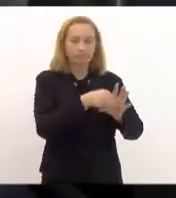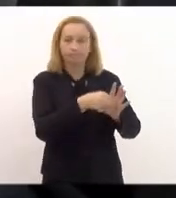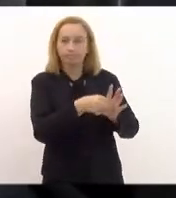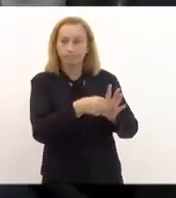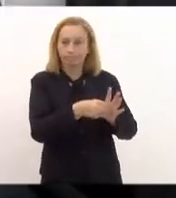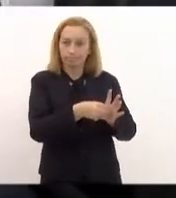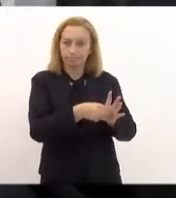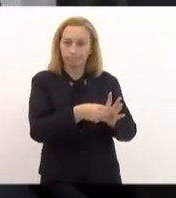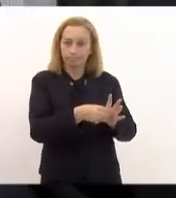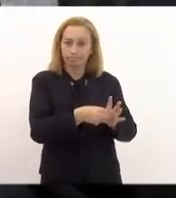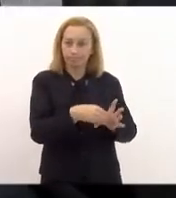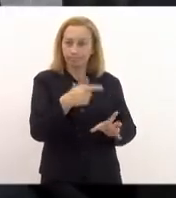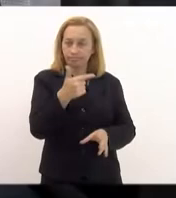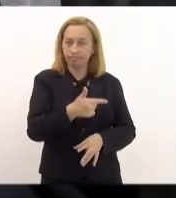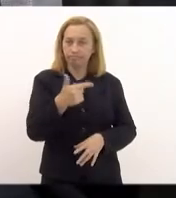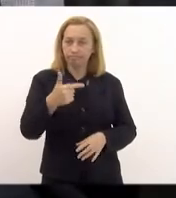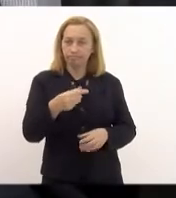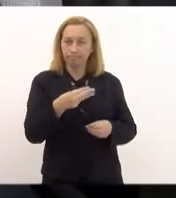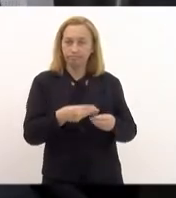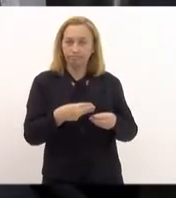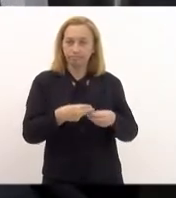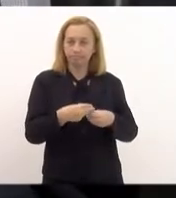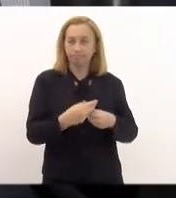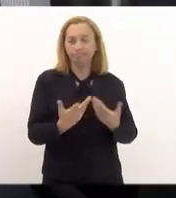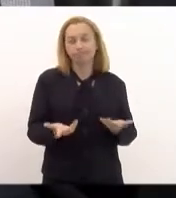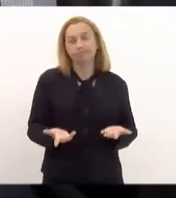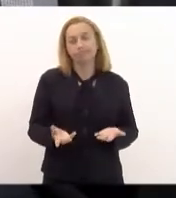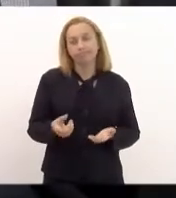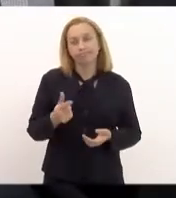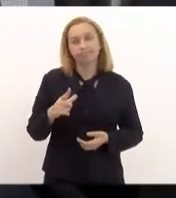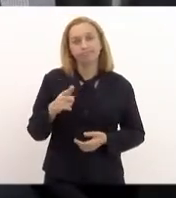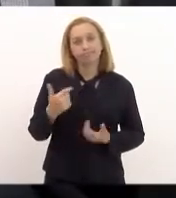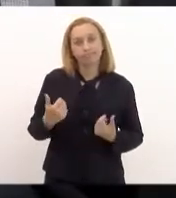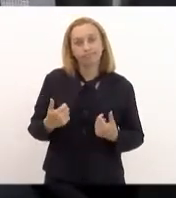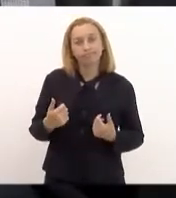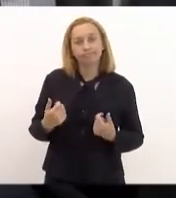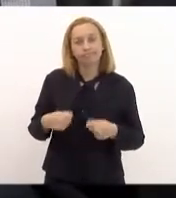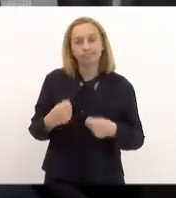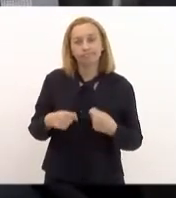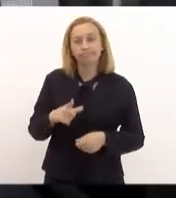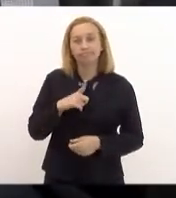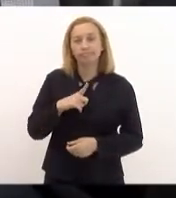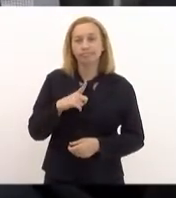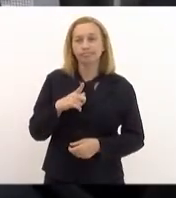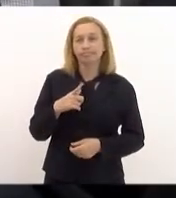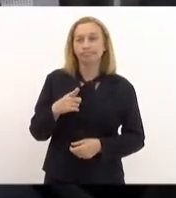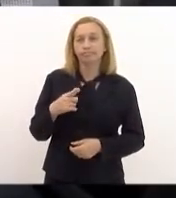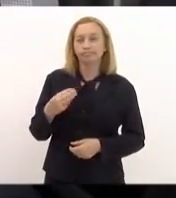de 22 municípios, tem que ter a presença dos 22 municípios.